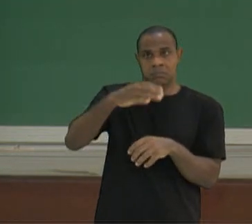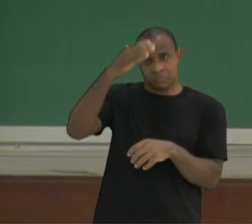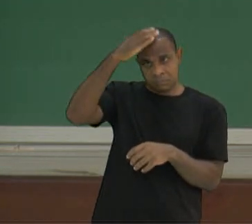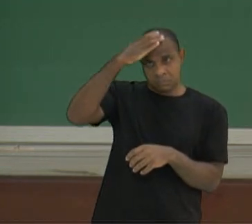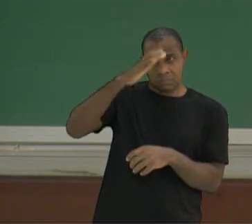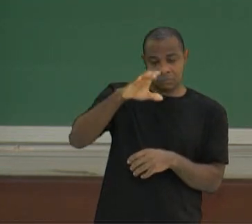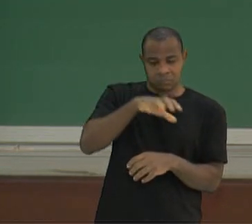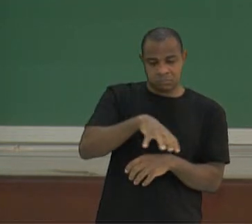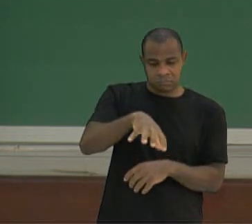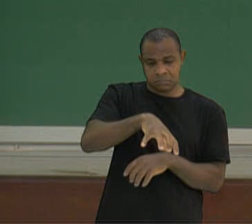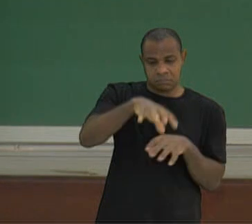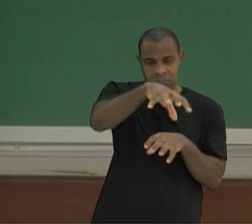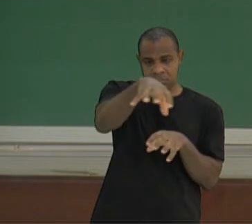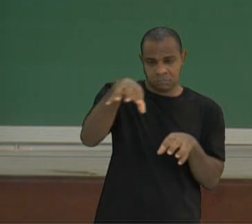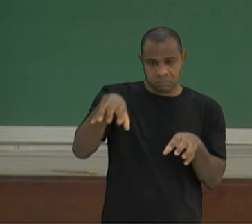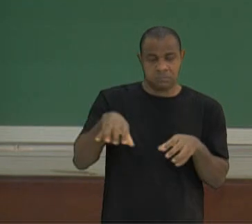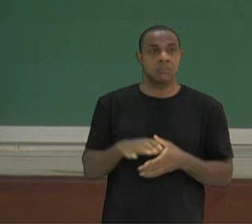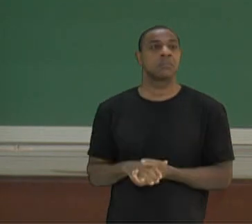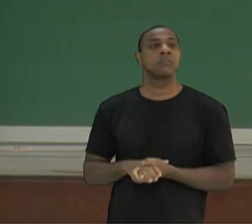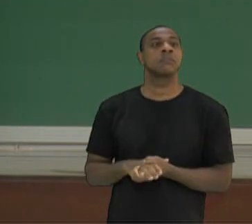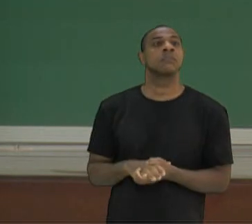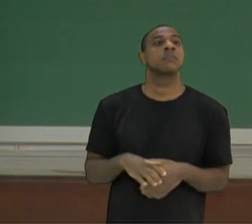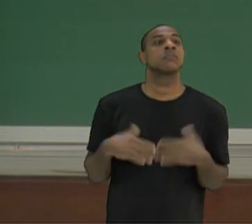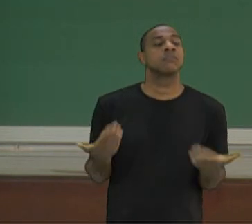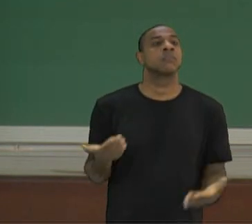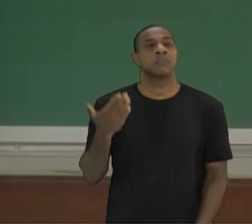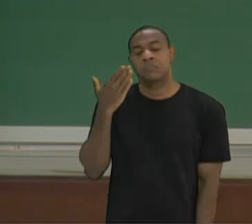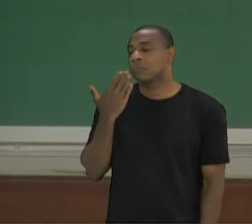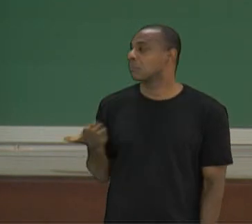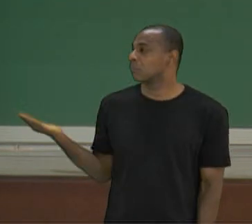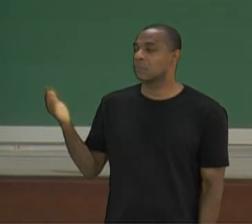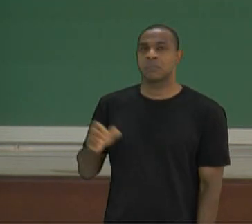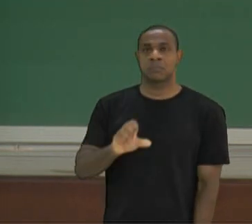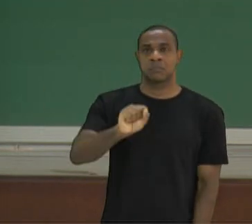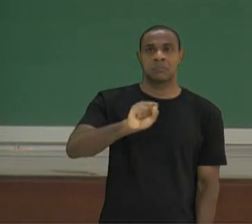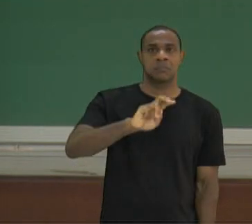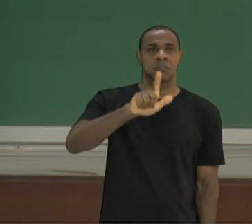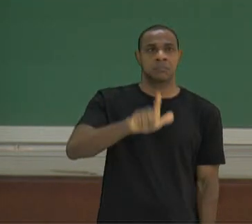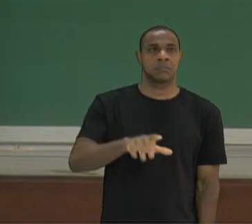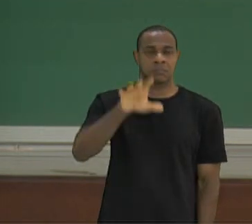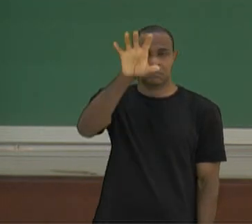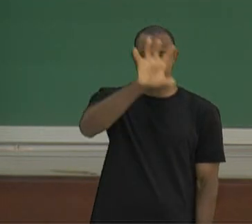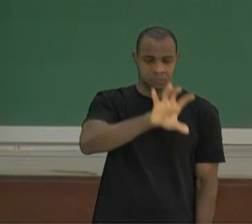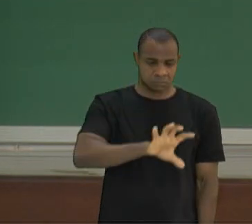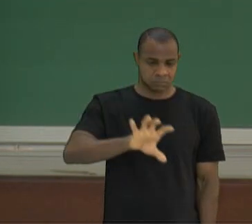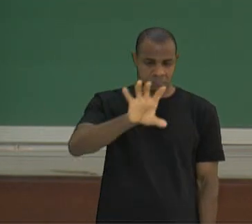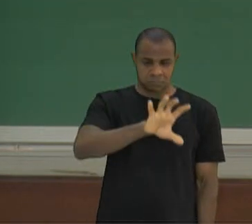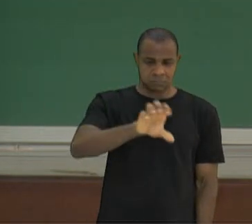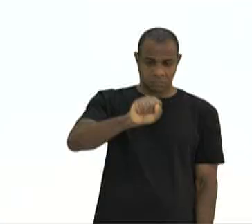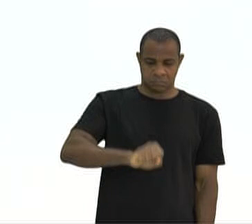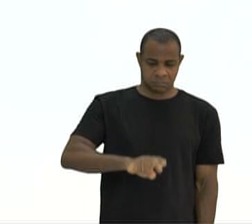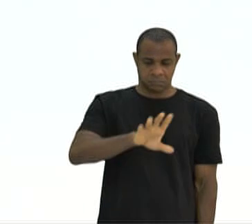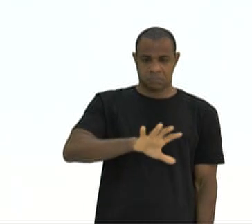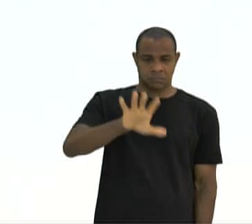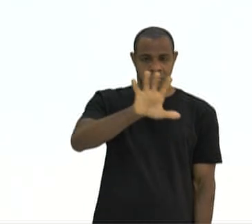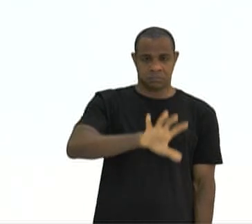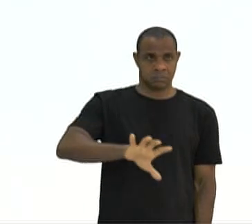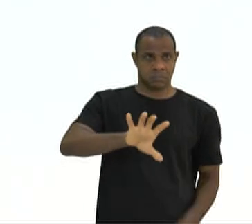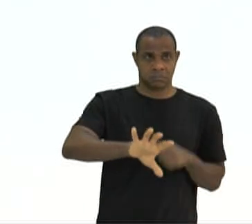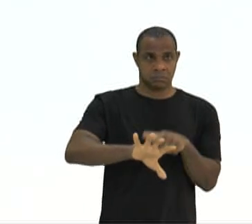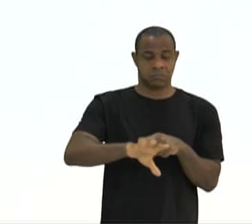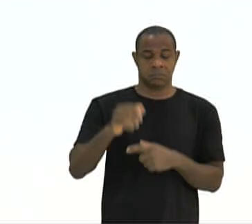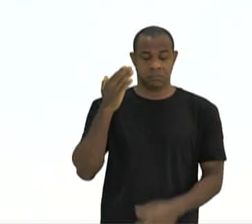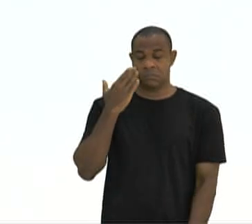da capital, certo? E aí, em relação àquela ideia lá da urbanização e como a população se distribuiu